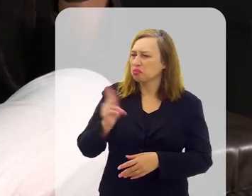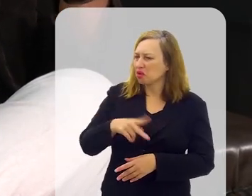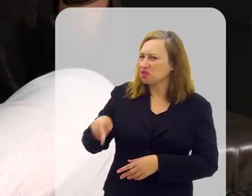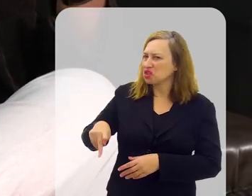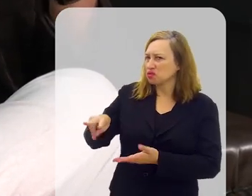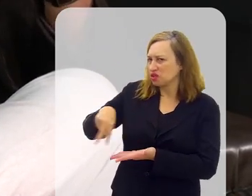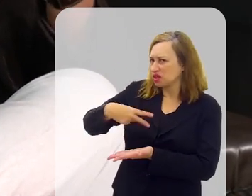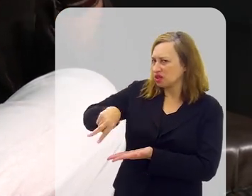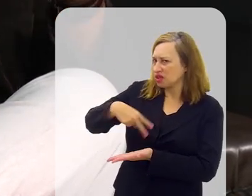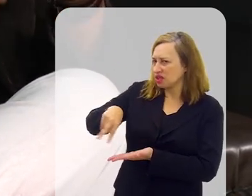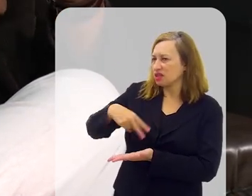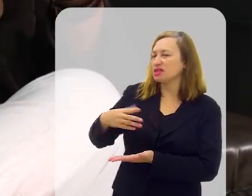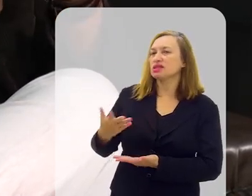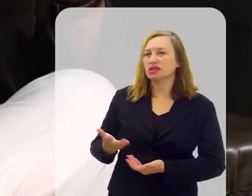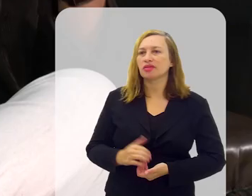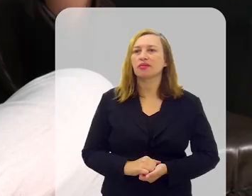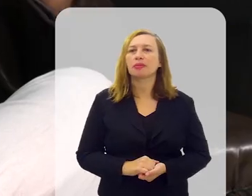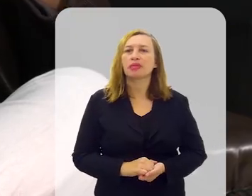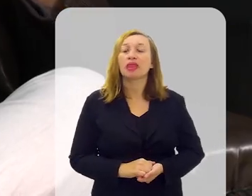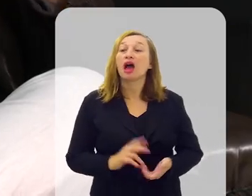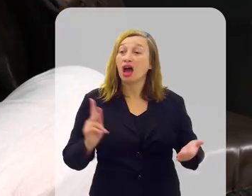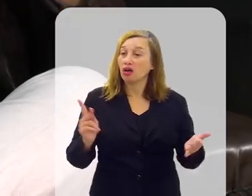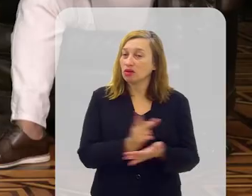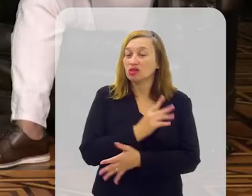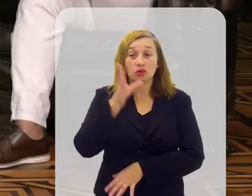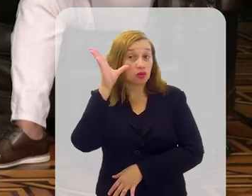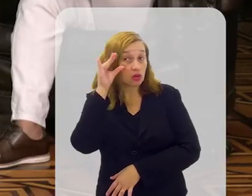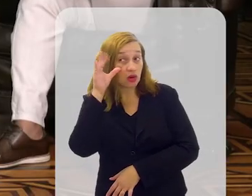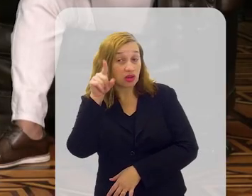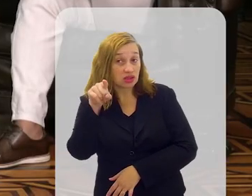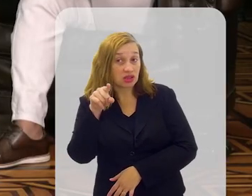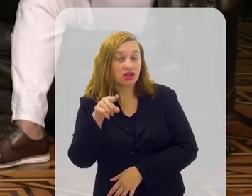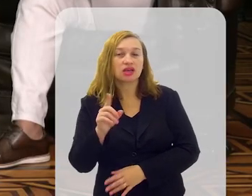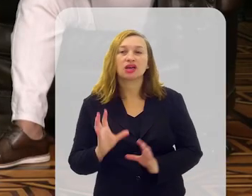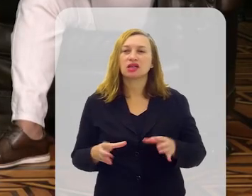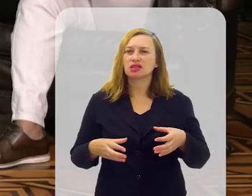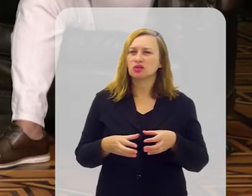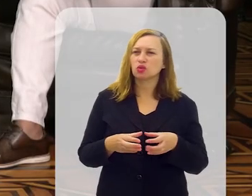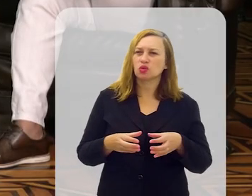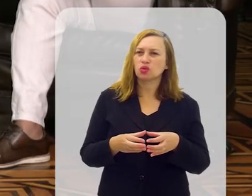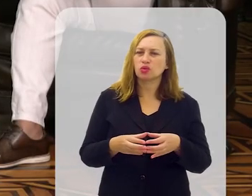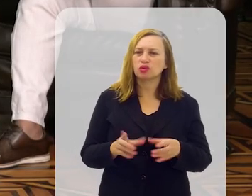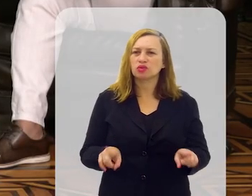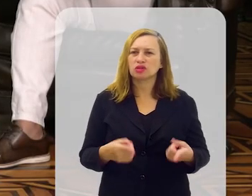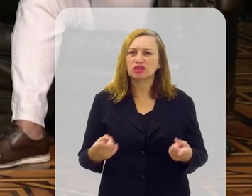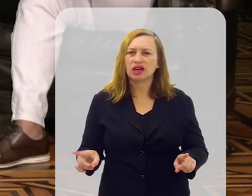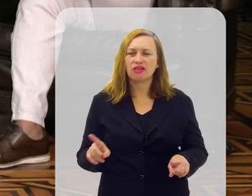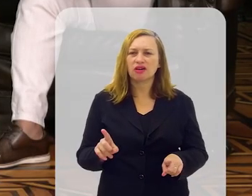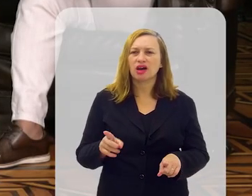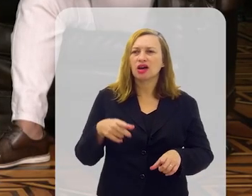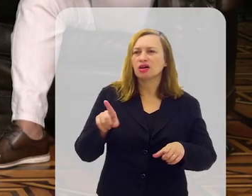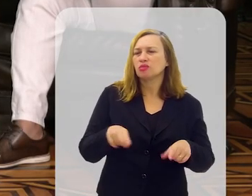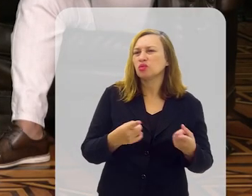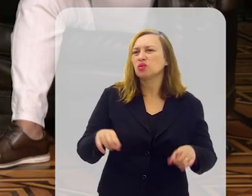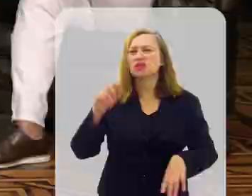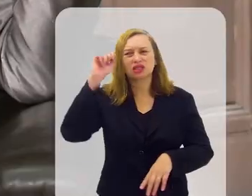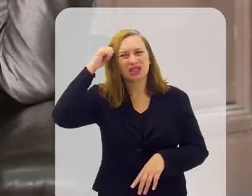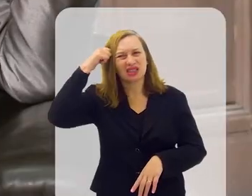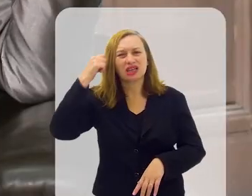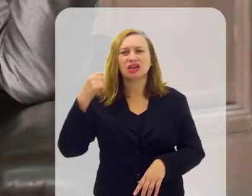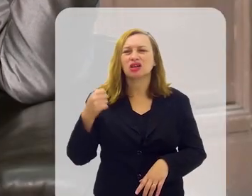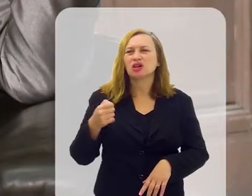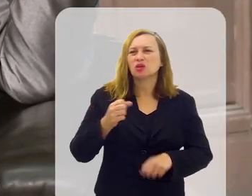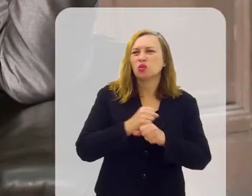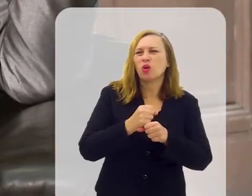de... O cara é bom, tá no coração. Inclusive, aconteceu uma coisa curiosa, né? Porque essa banda tocava black music lá nos